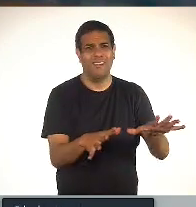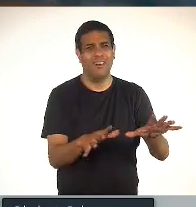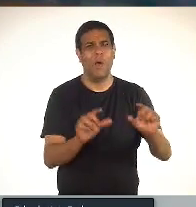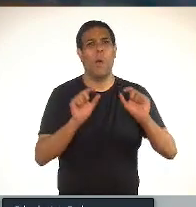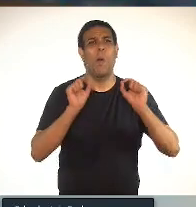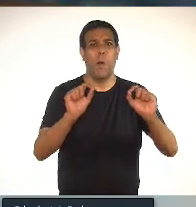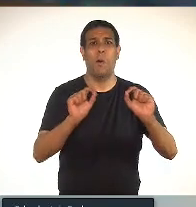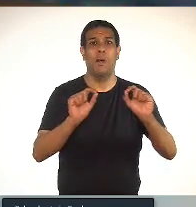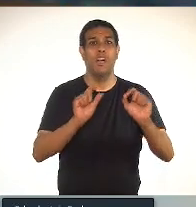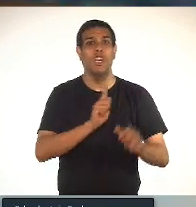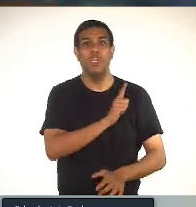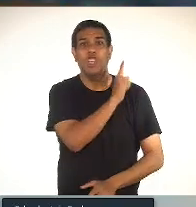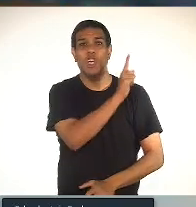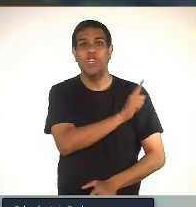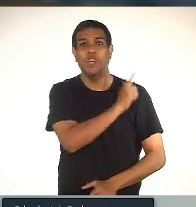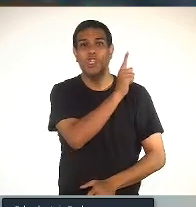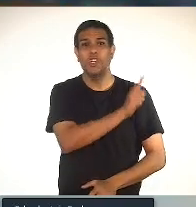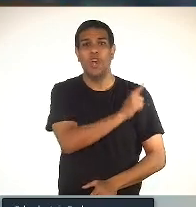a gestão